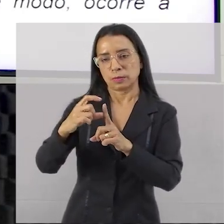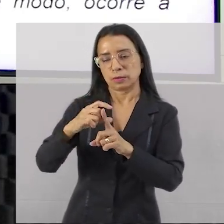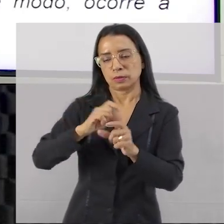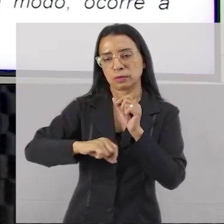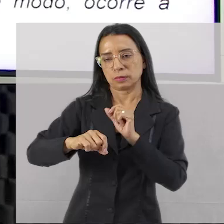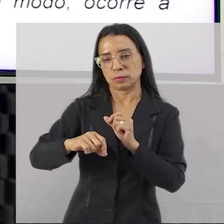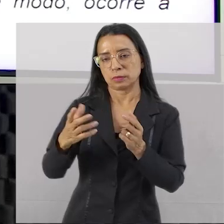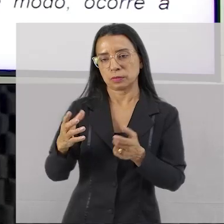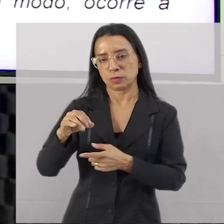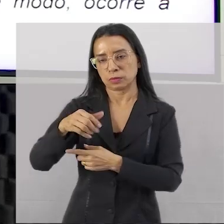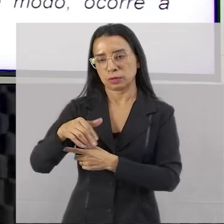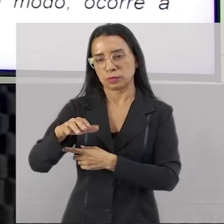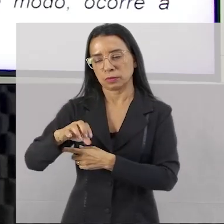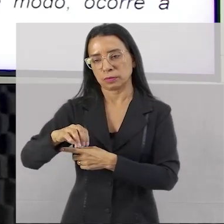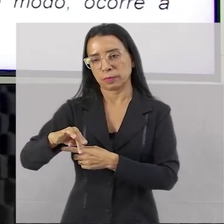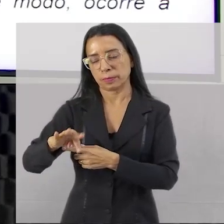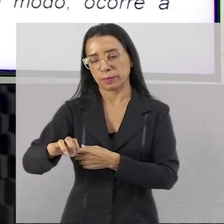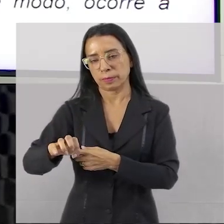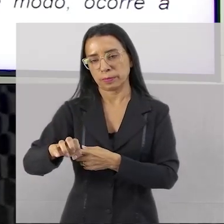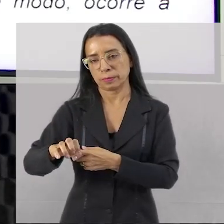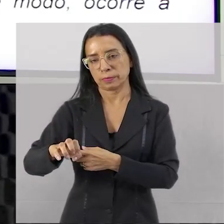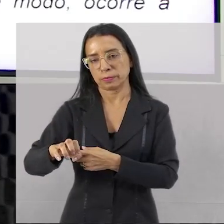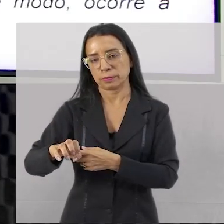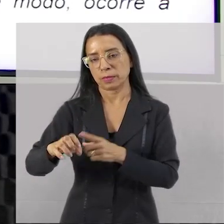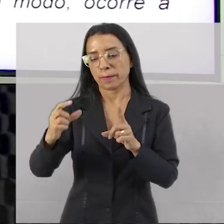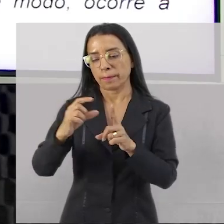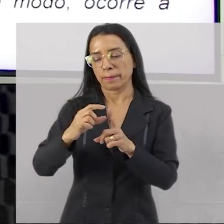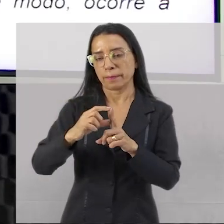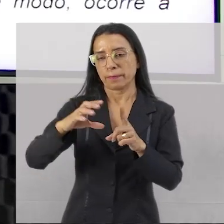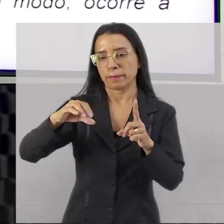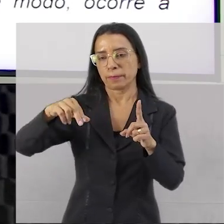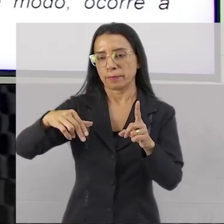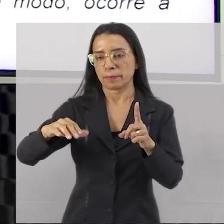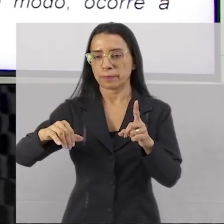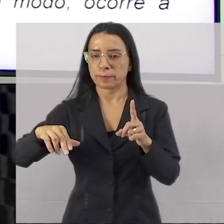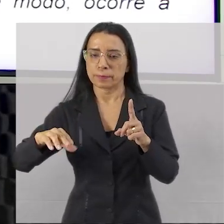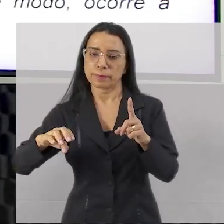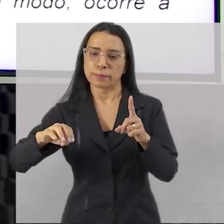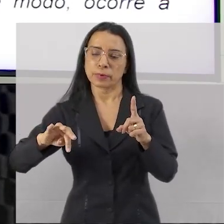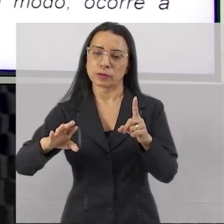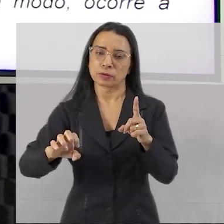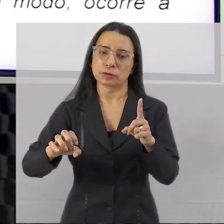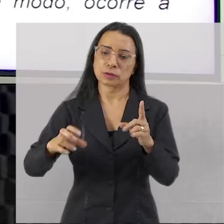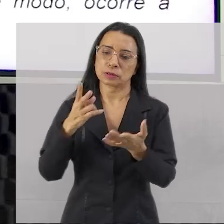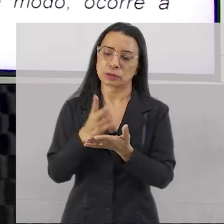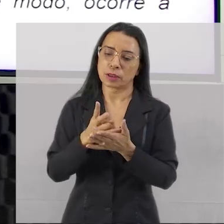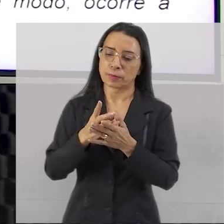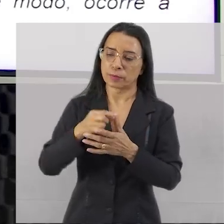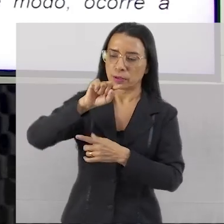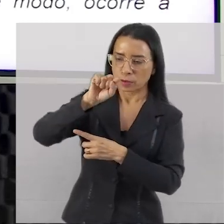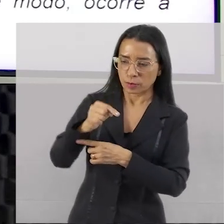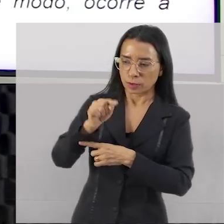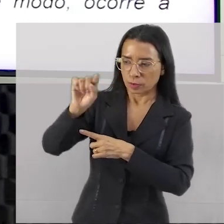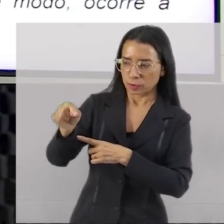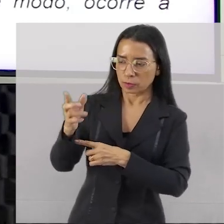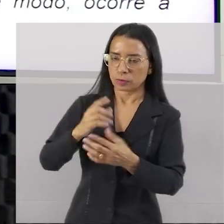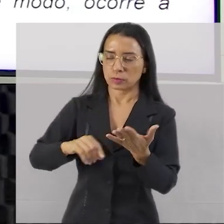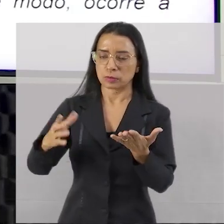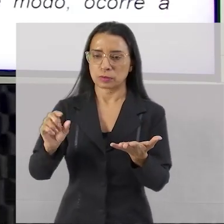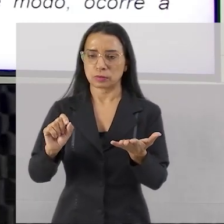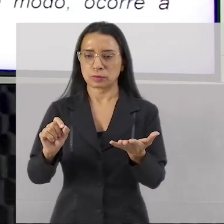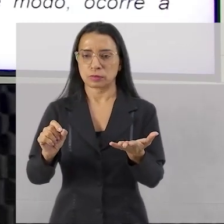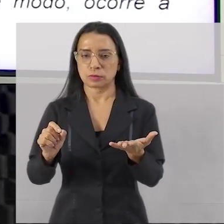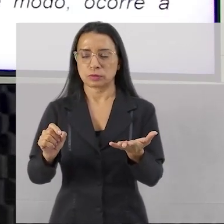consequentemente sempre entre vírgulas, tá bom, pessoal? Sempre entre vírgulas. E aí a gente vai para o desfecho,